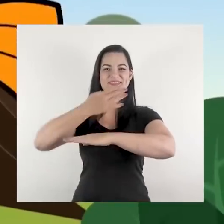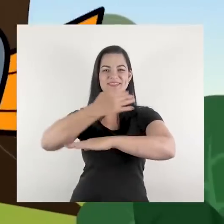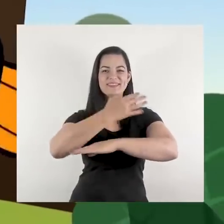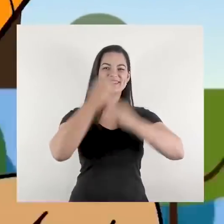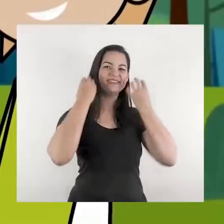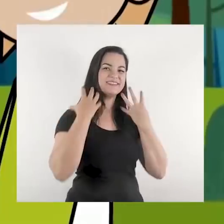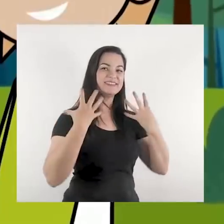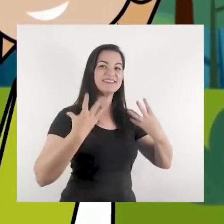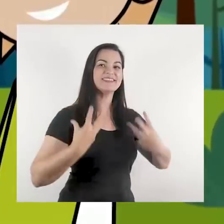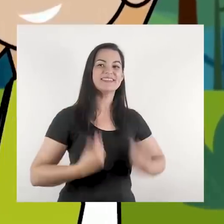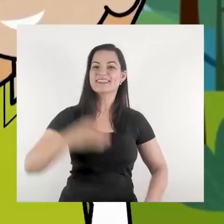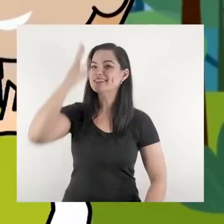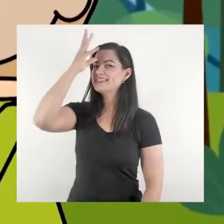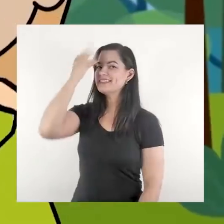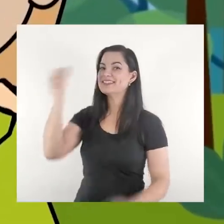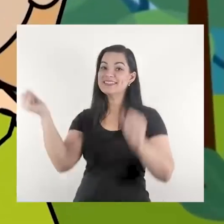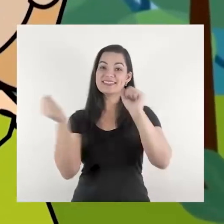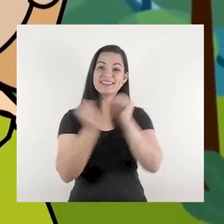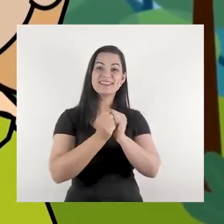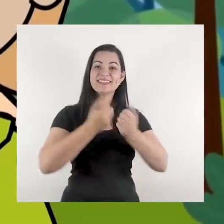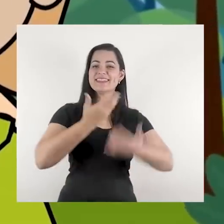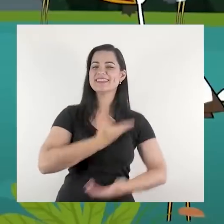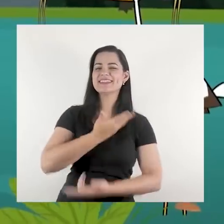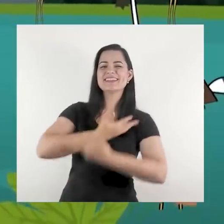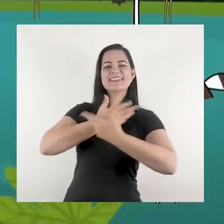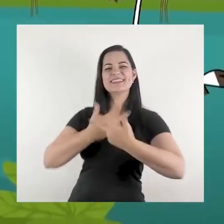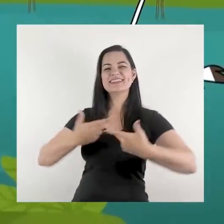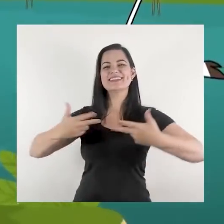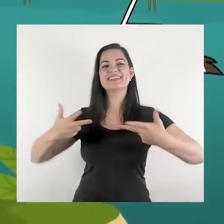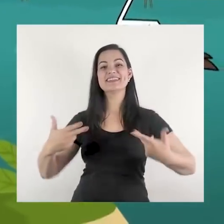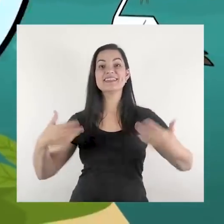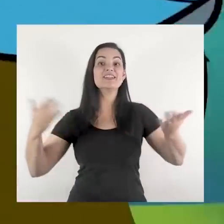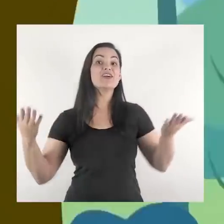Peixonauta, Marina e Zico, juntos com tantos amigos.